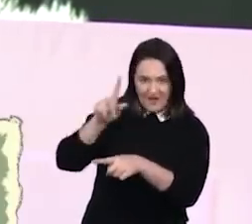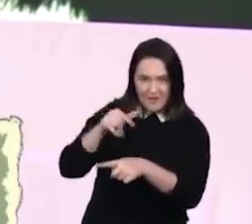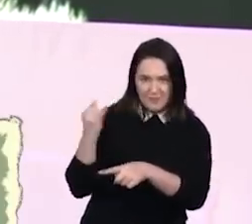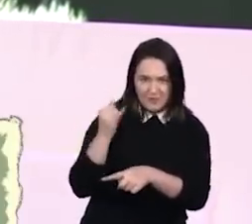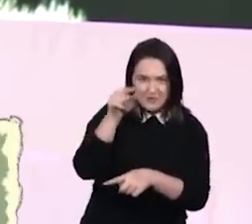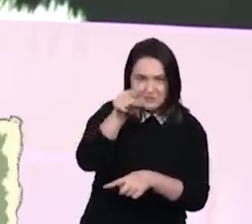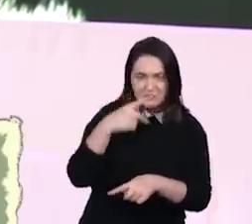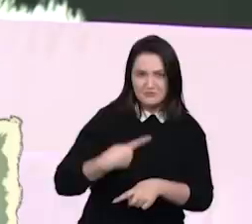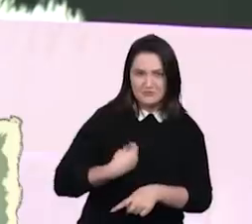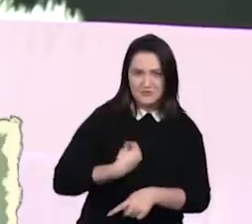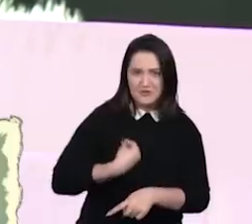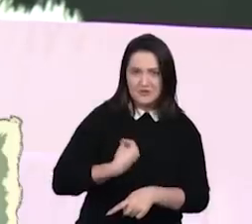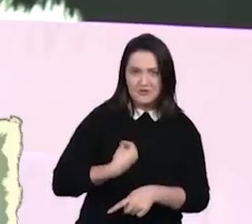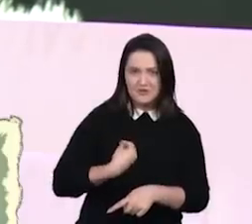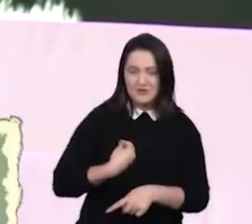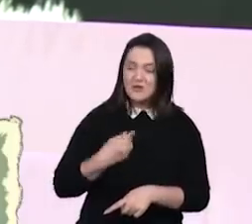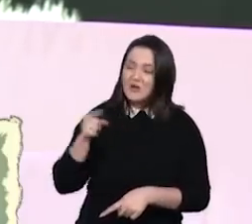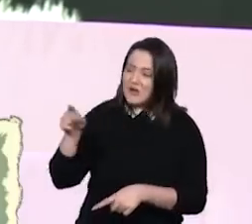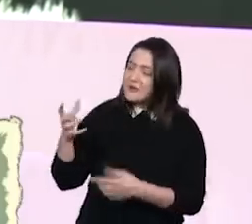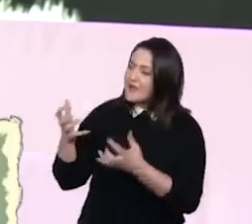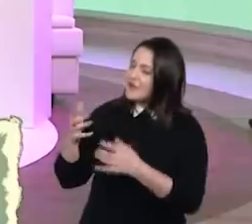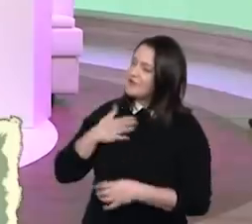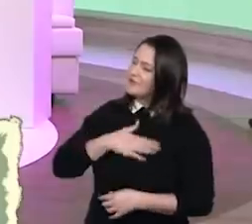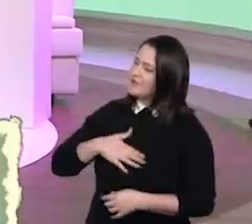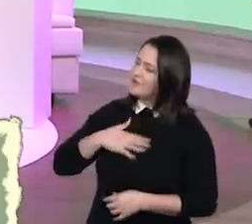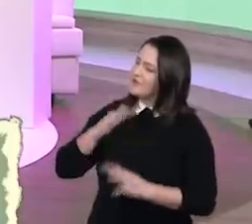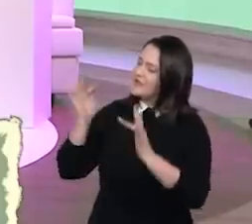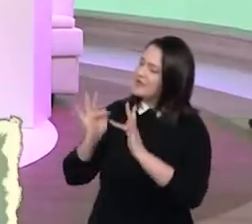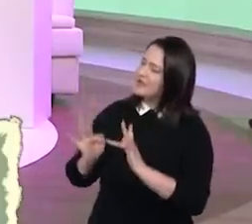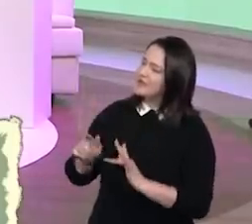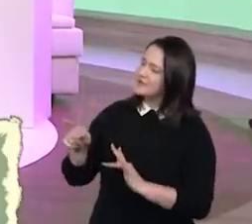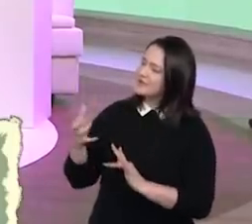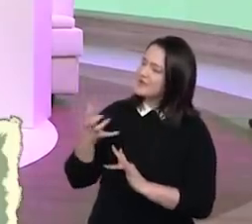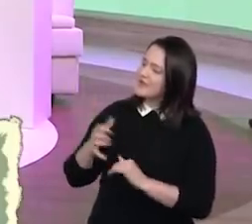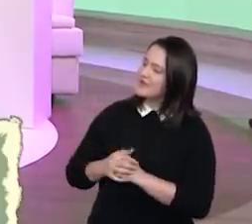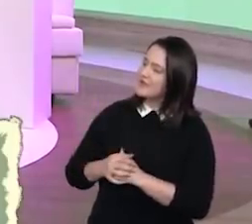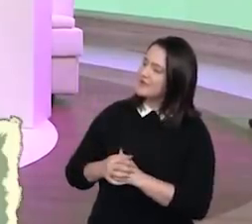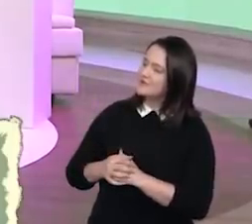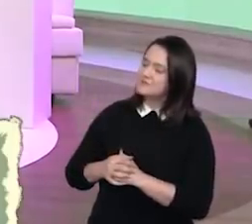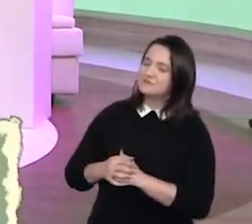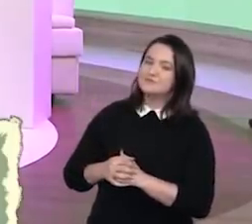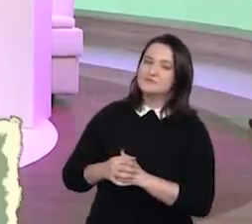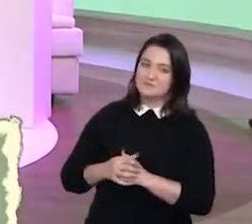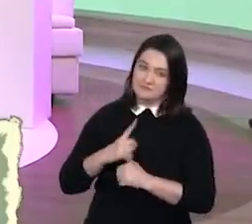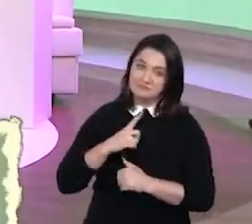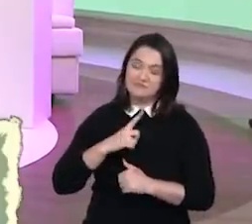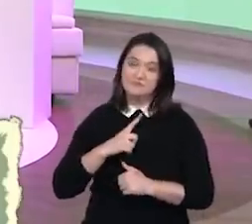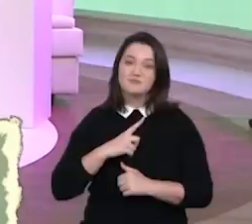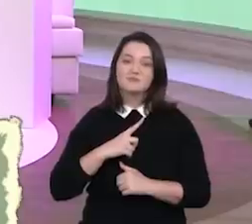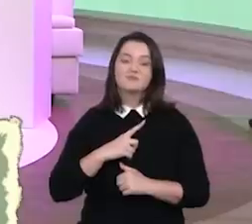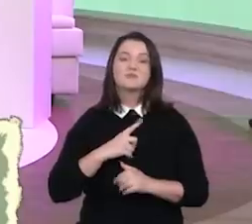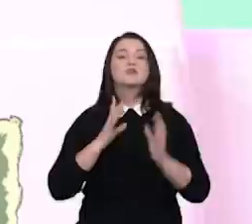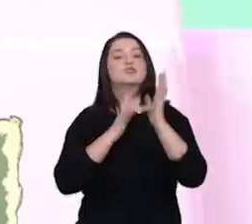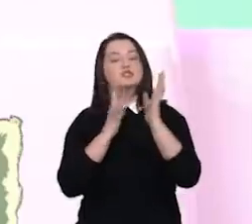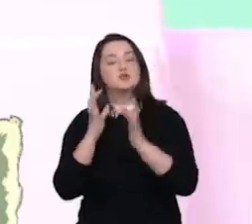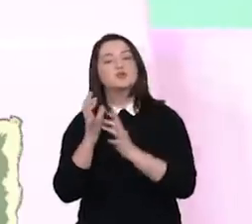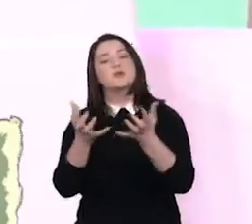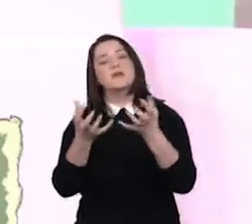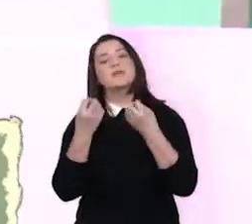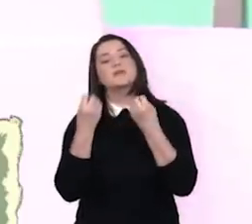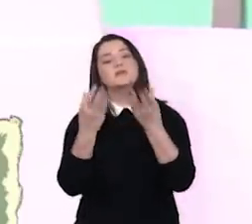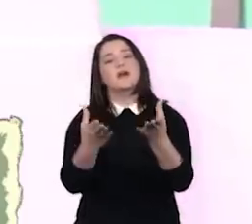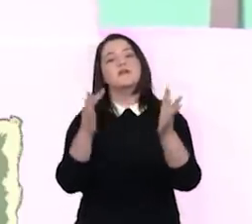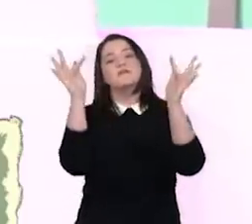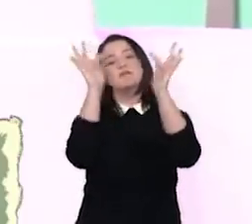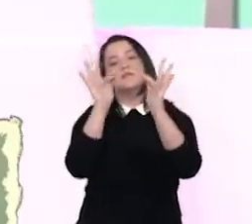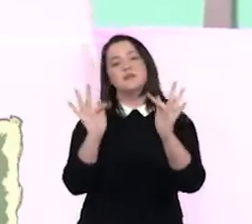feliz faz parte do seu projeto de vida. Jesus quer devolver a felicidade para sua casa. Jesus quer que você,